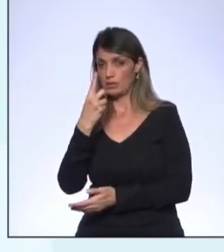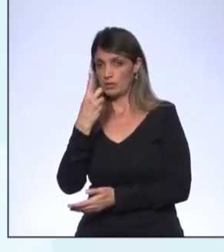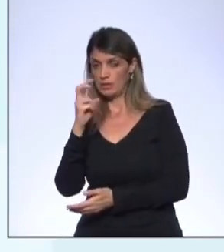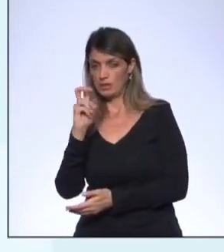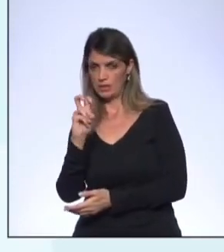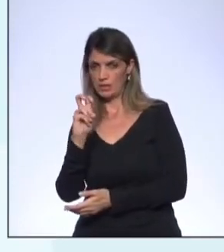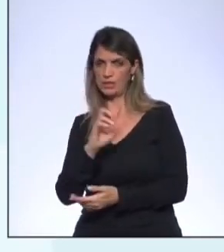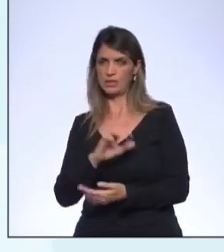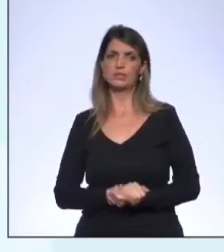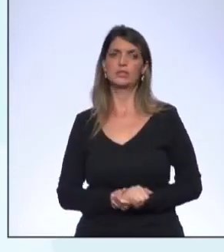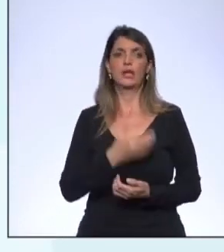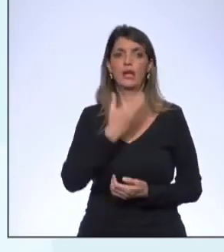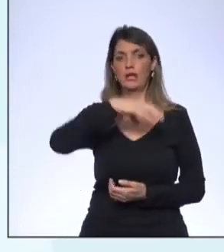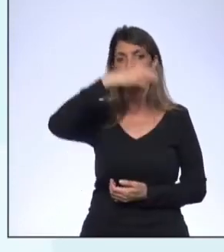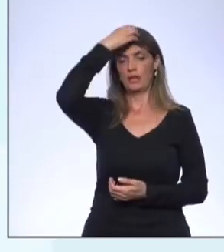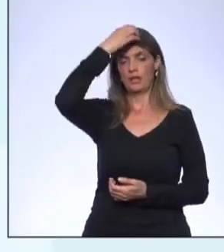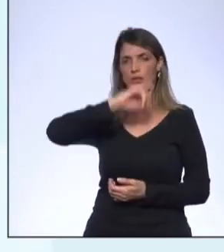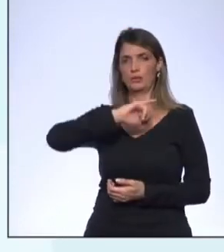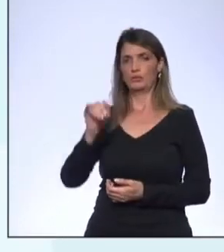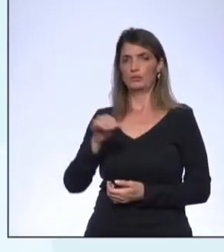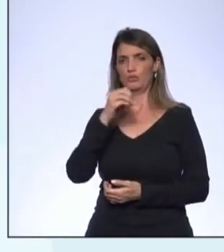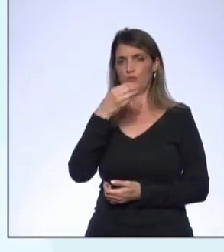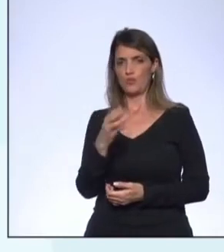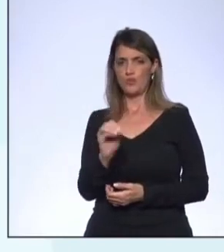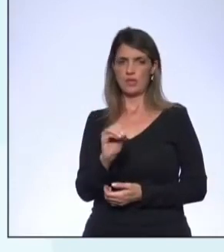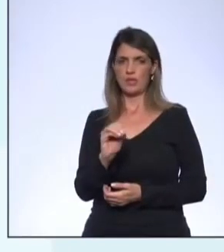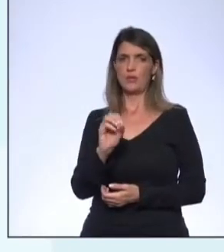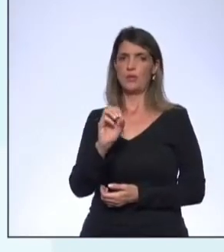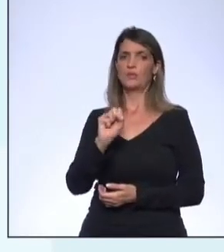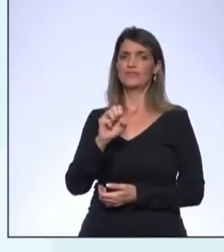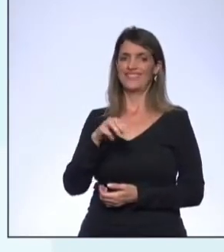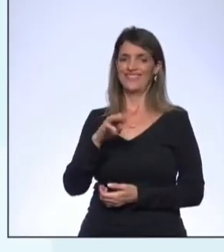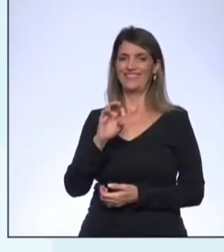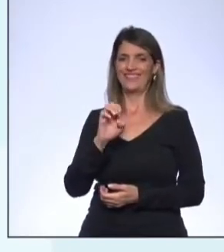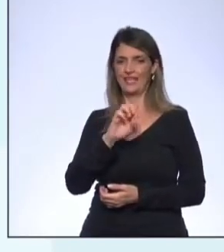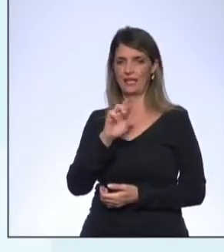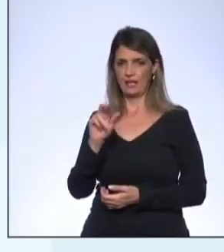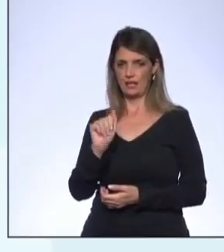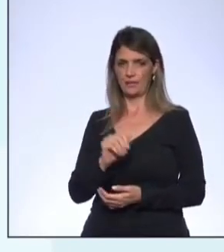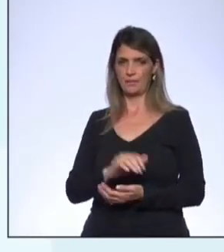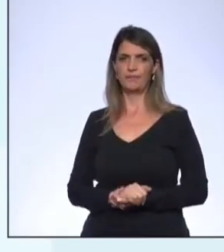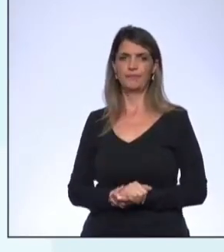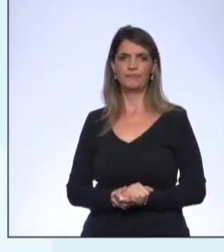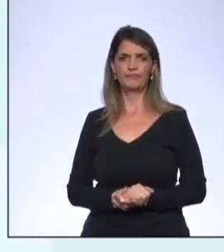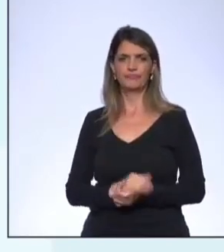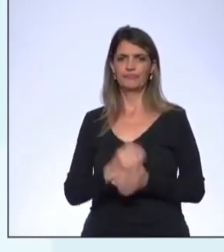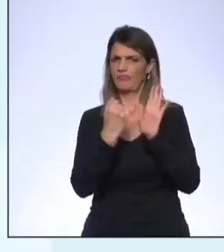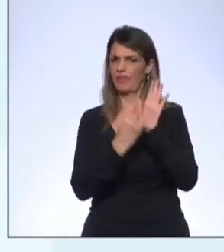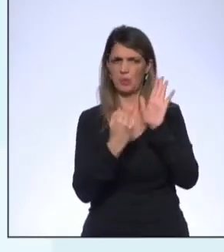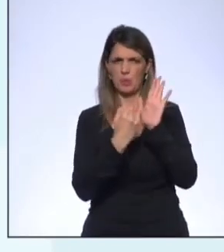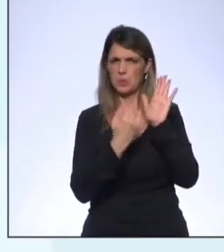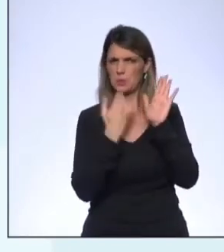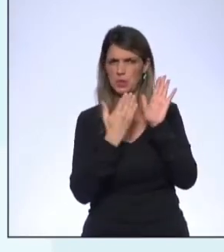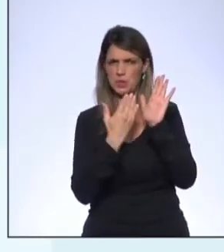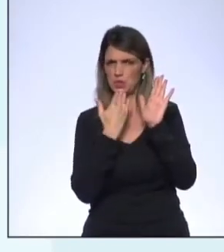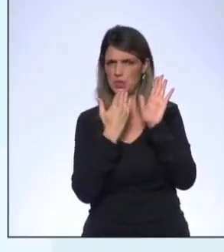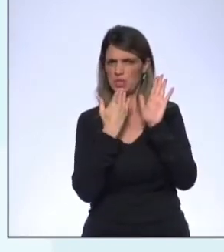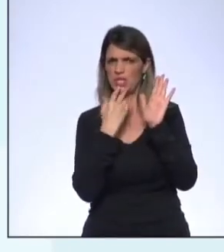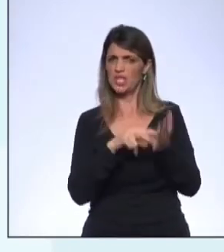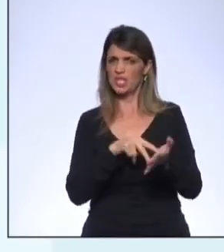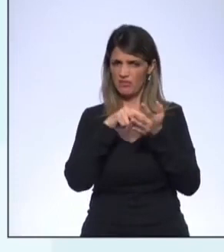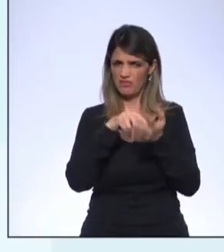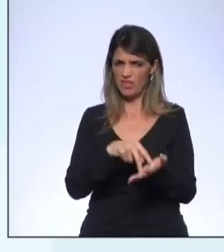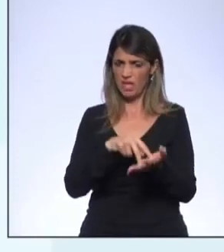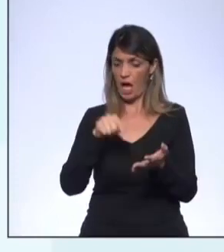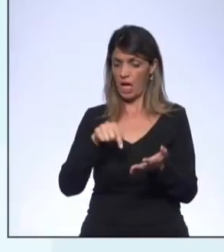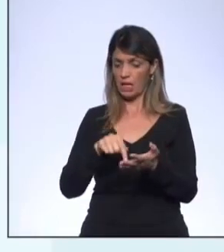Sem Terra, limitando os poderes do rei na Inglaterra. Nenhum imposto ou pedido será estabelecido no